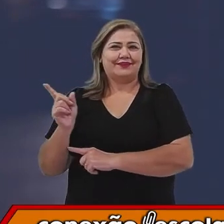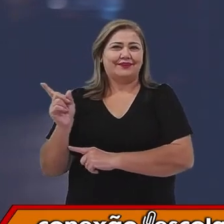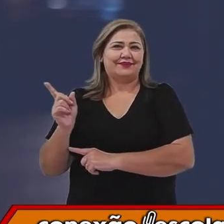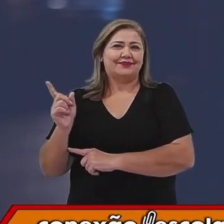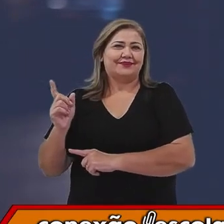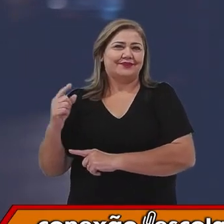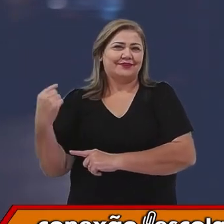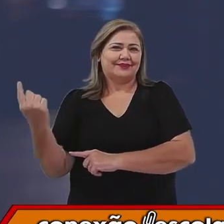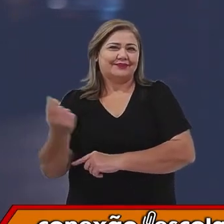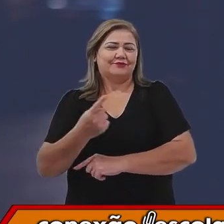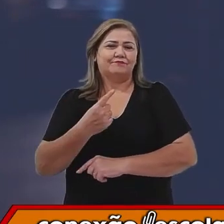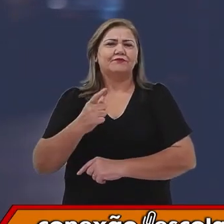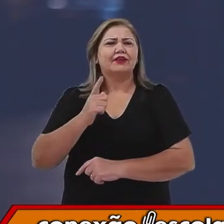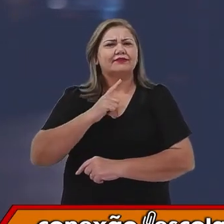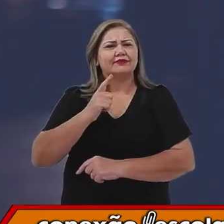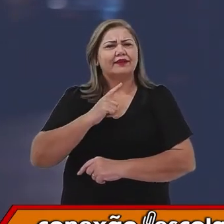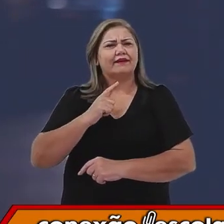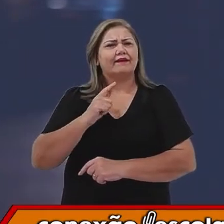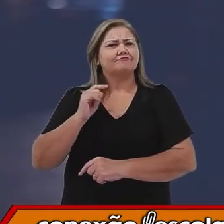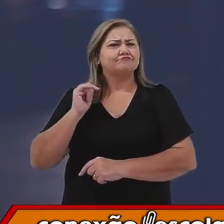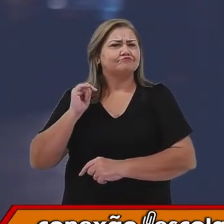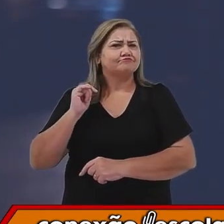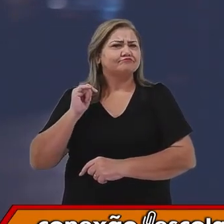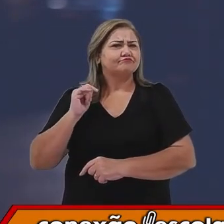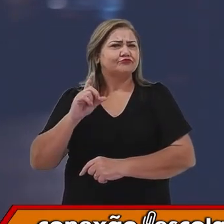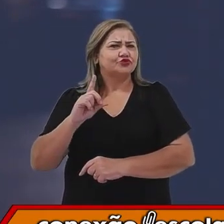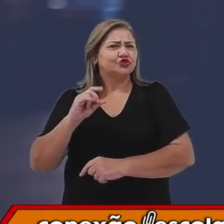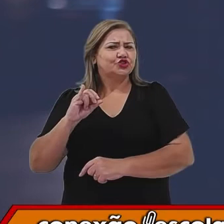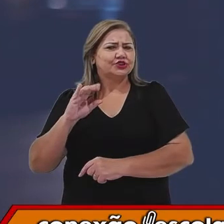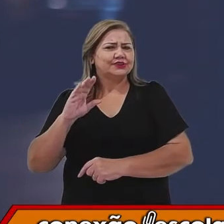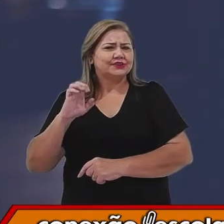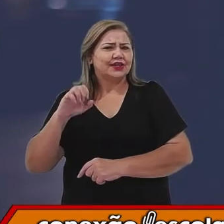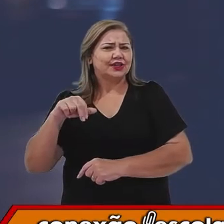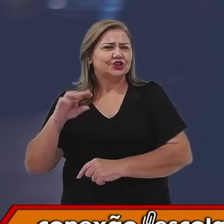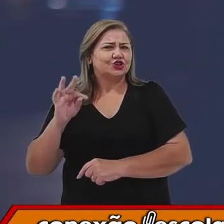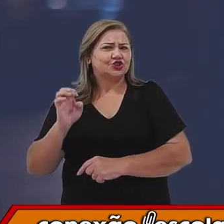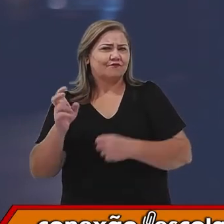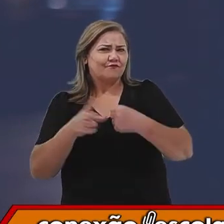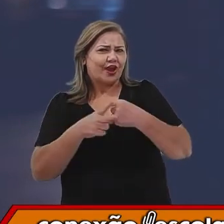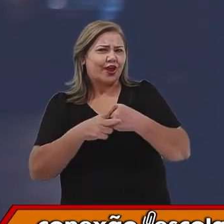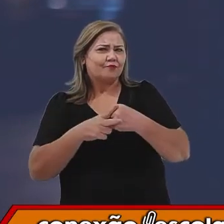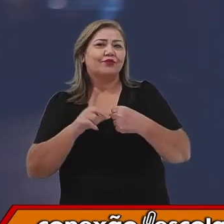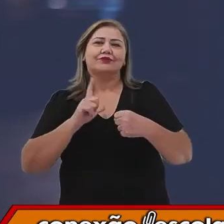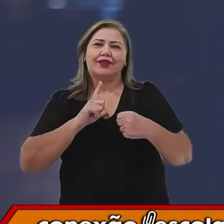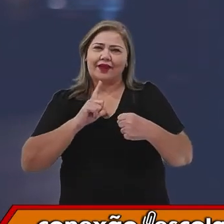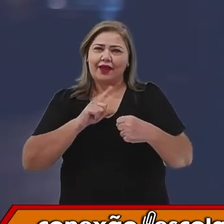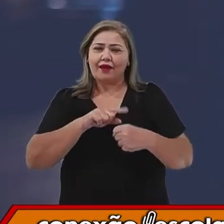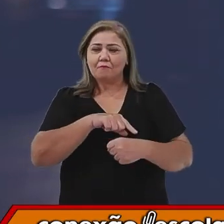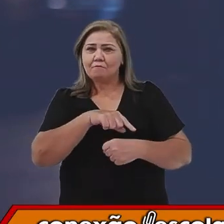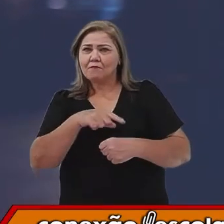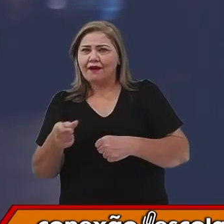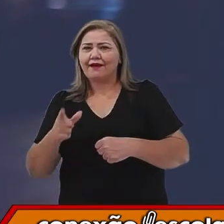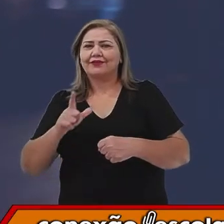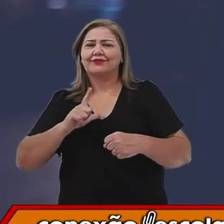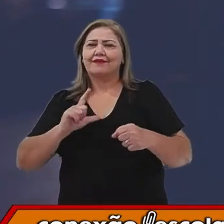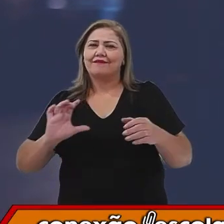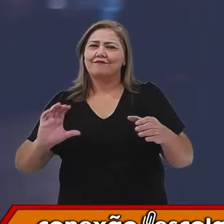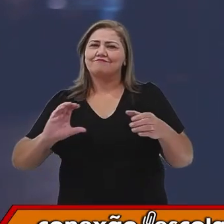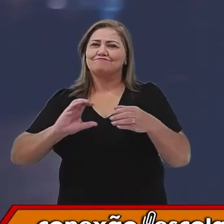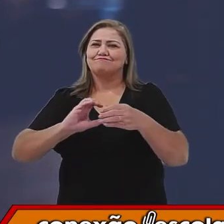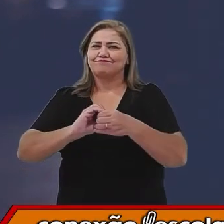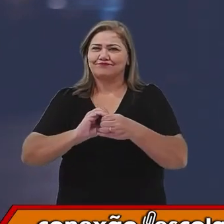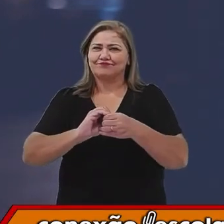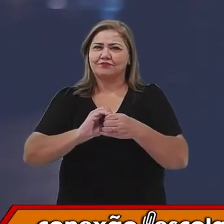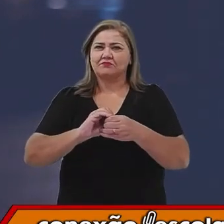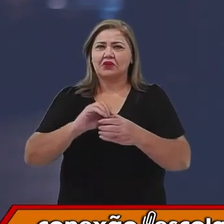ainda aparece. Só que logo depois dele, nós teremos uma conjunção. Pode ser a que ou se.